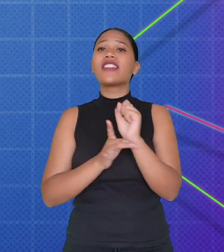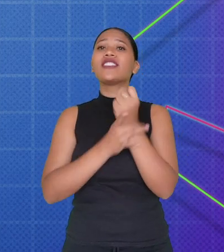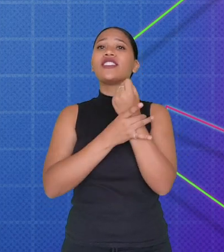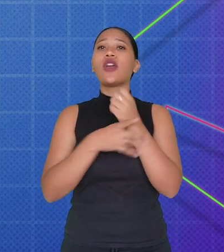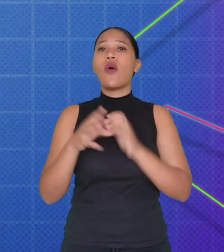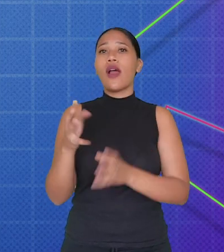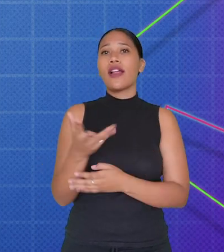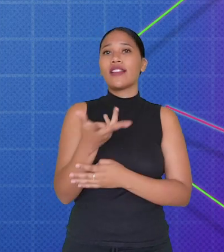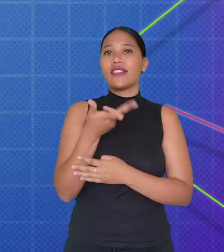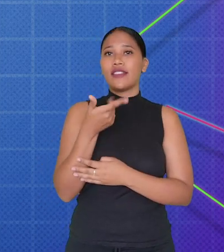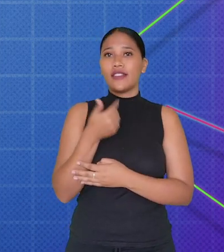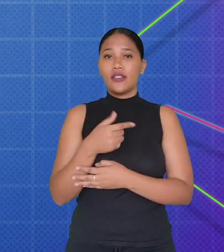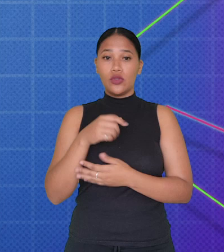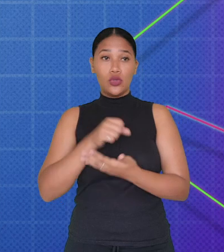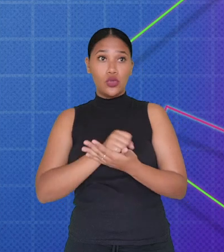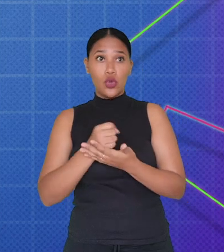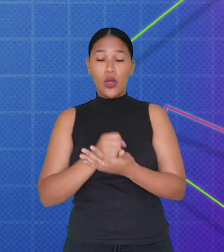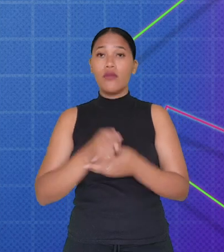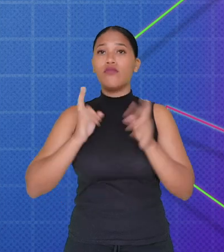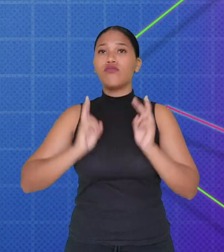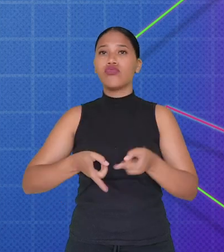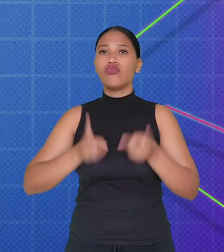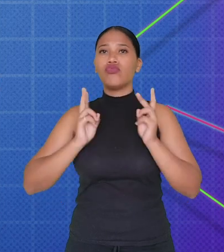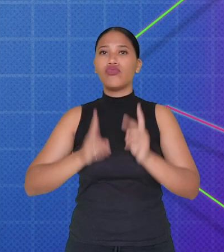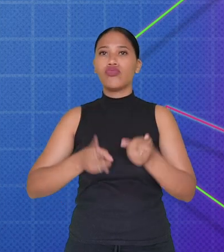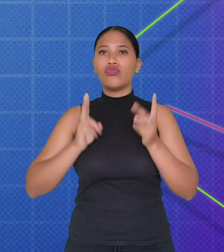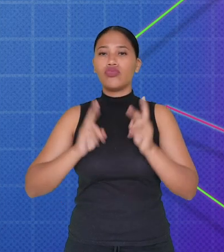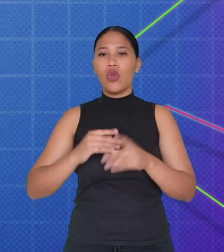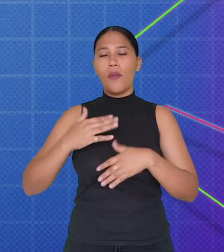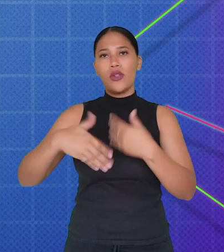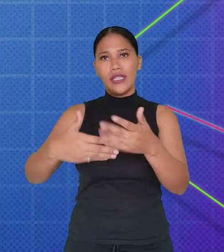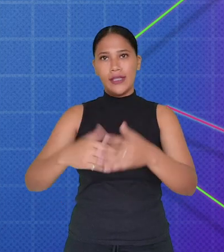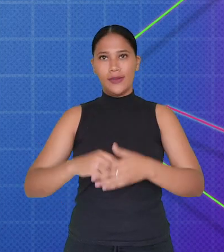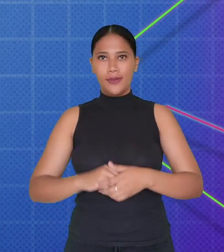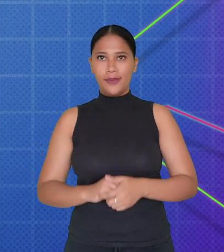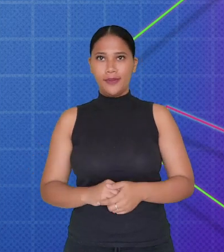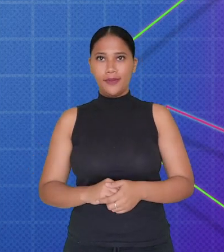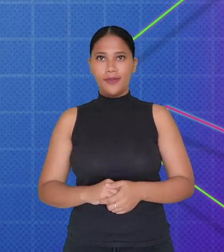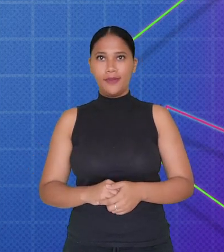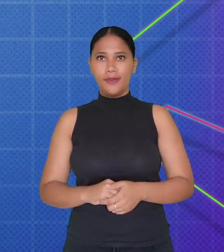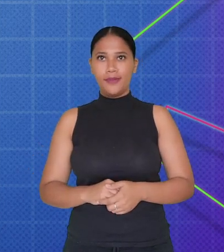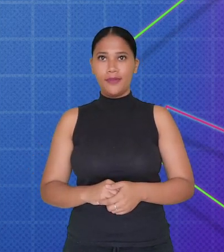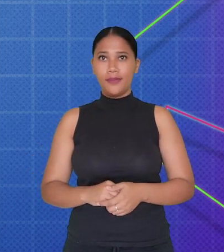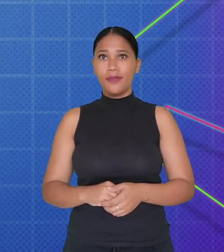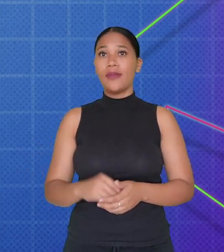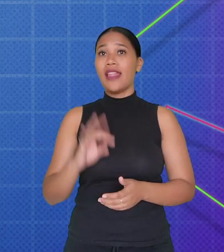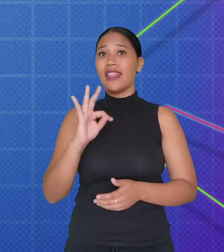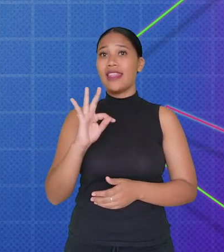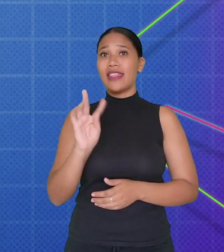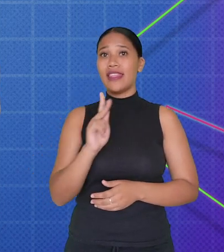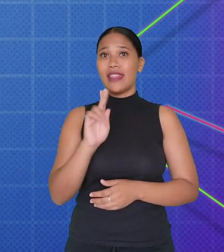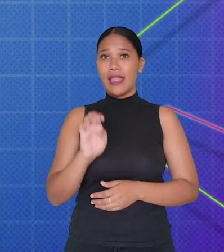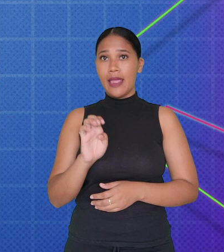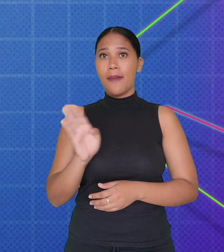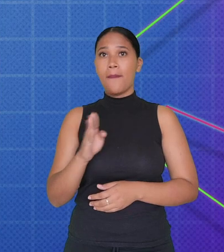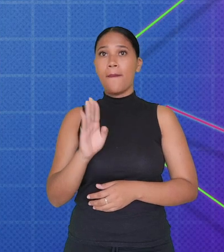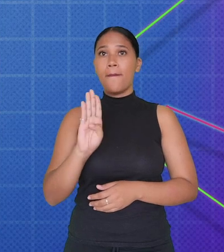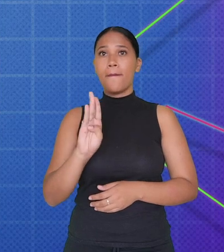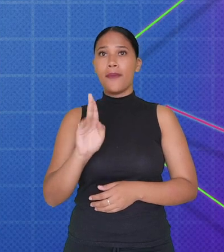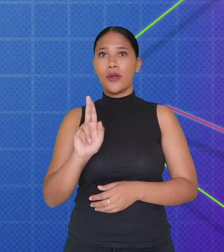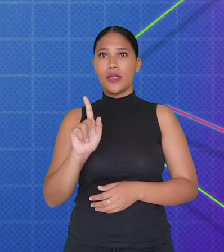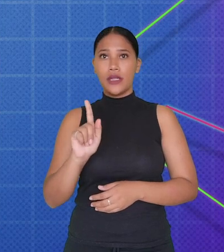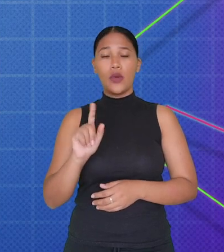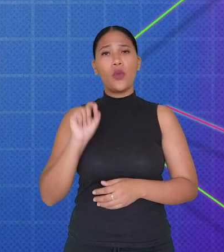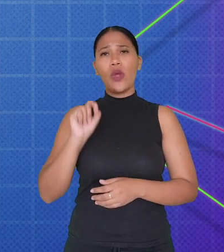e garantir que a qualidade a diversão do jogo sejam mantidas ao longo de todo o processo the bug os